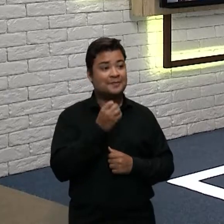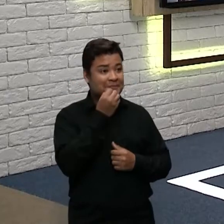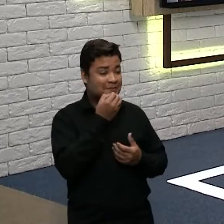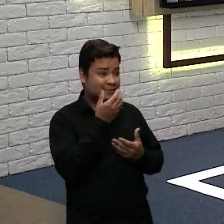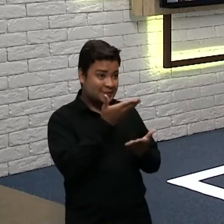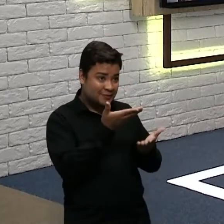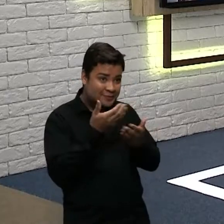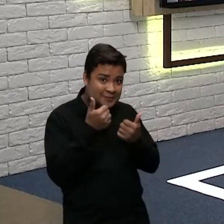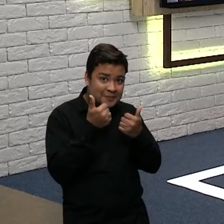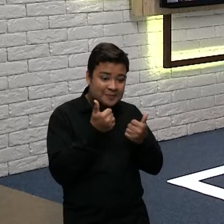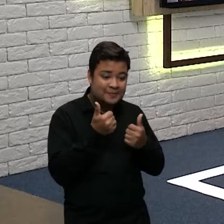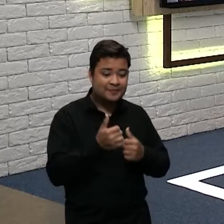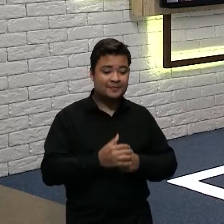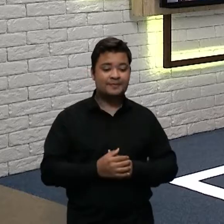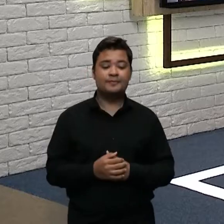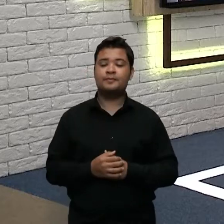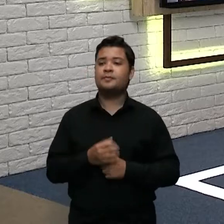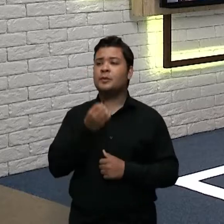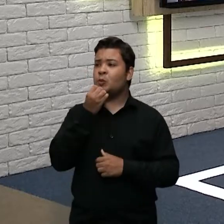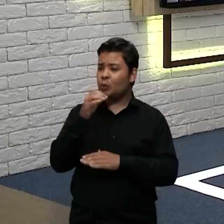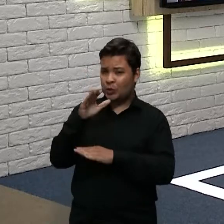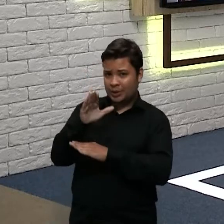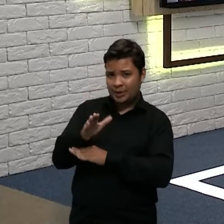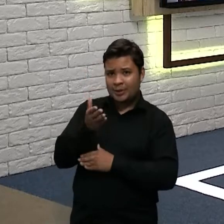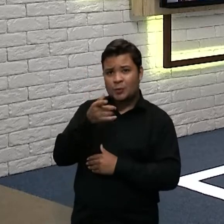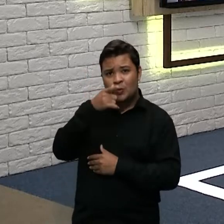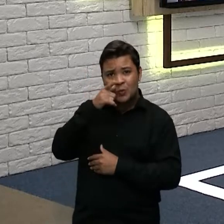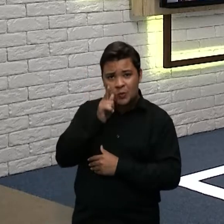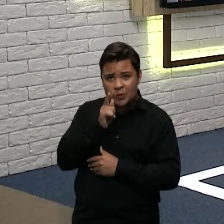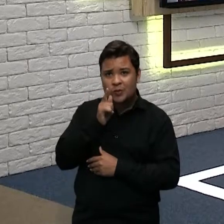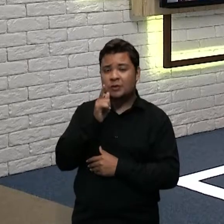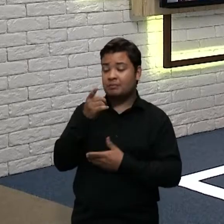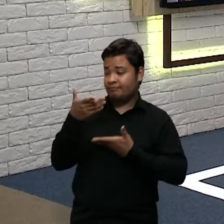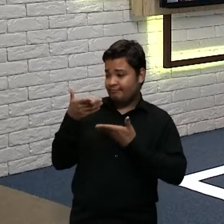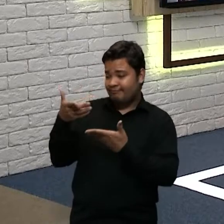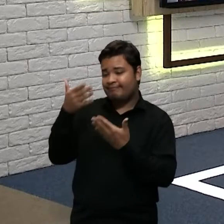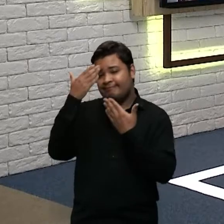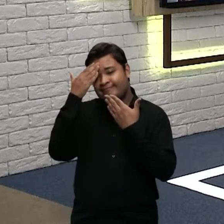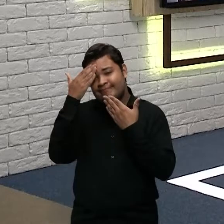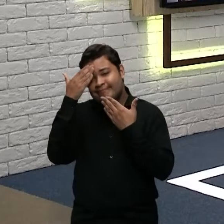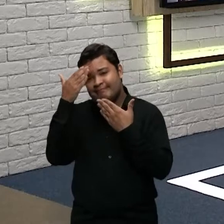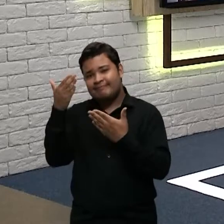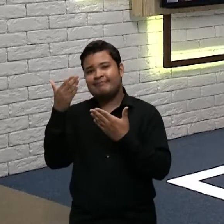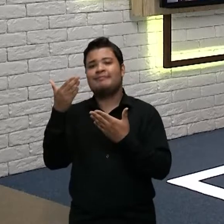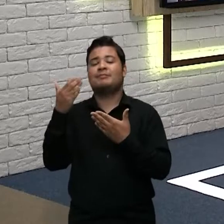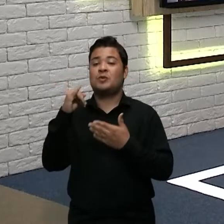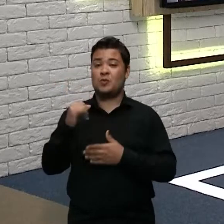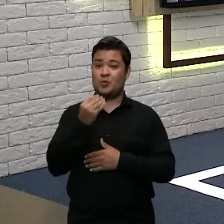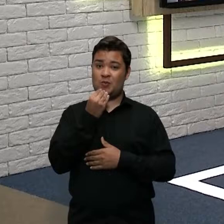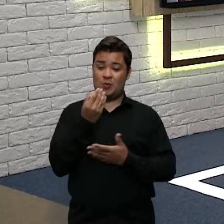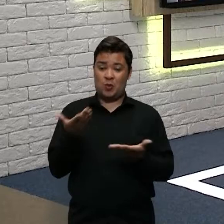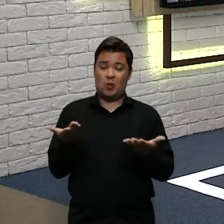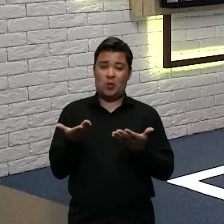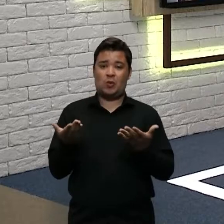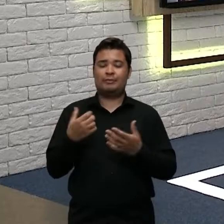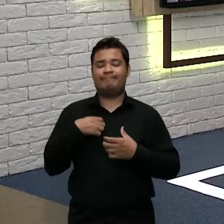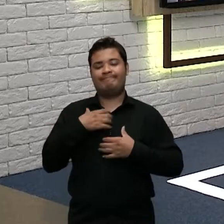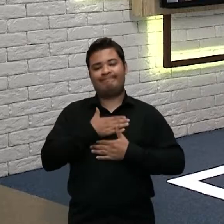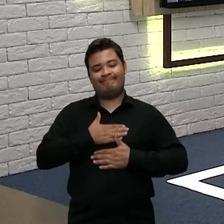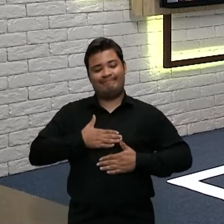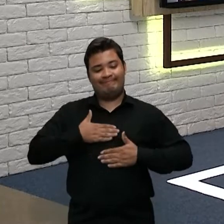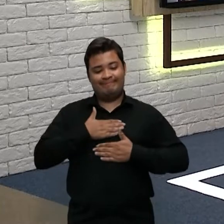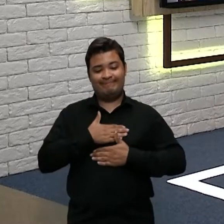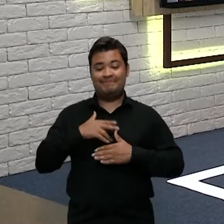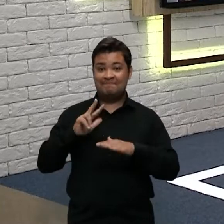bem? Boa tarde, Gustavo. Obrigada pelo convite, pela oportunidade. Sempre uma alegria participar aqui do Mundo